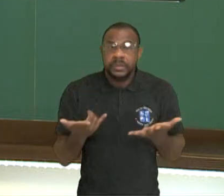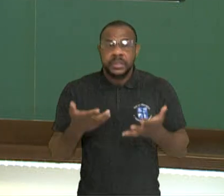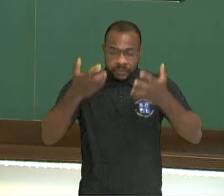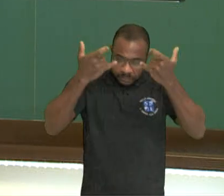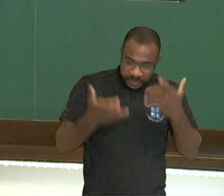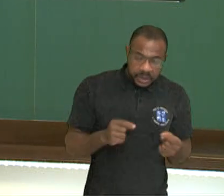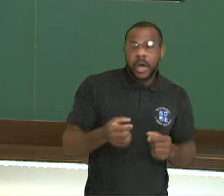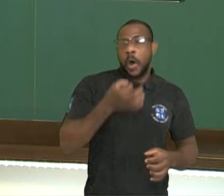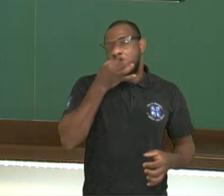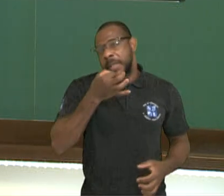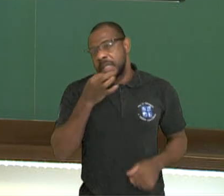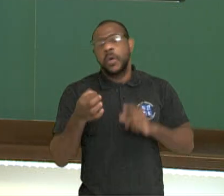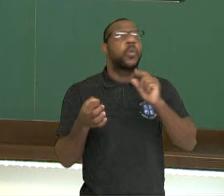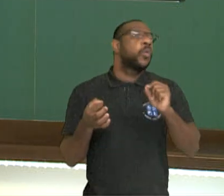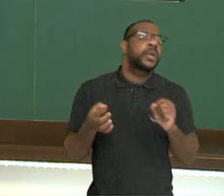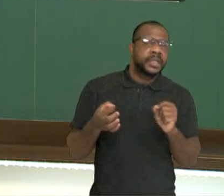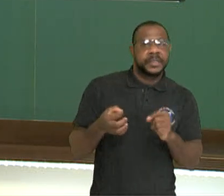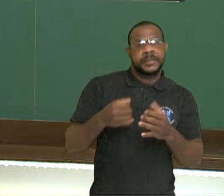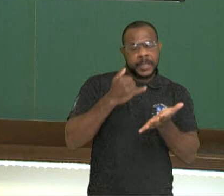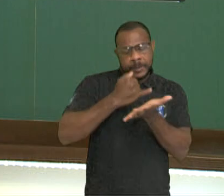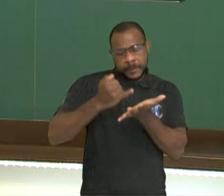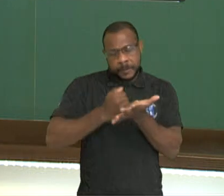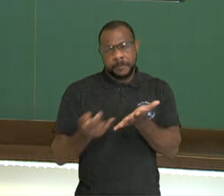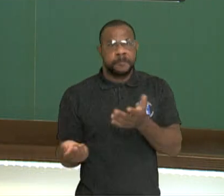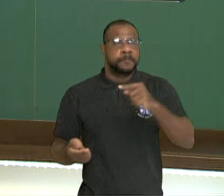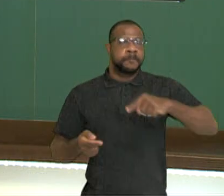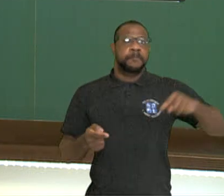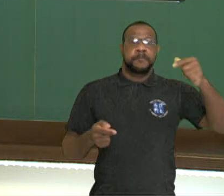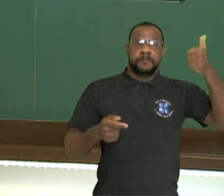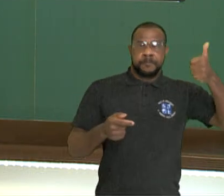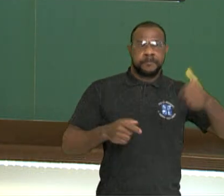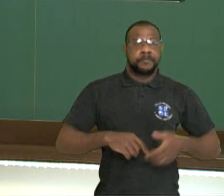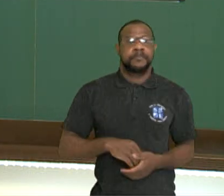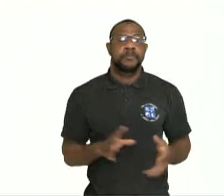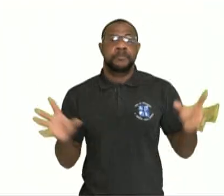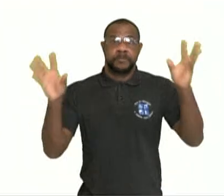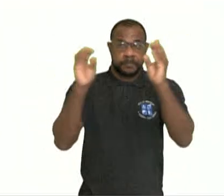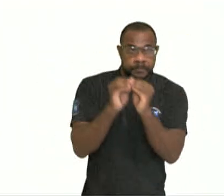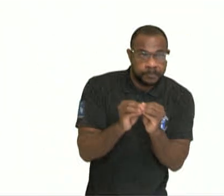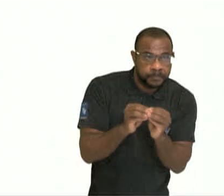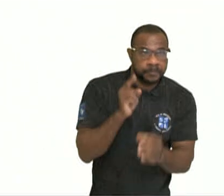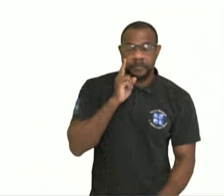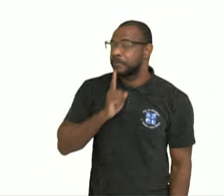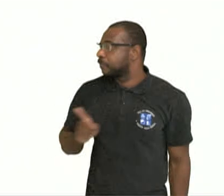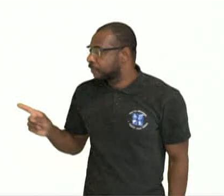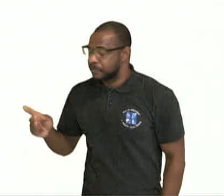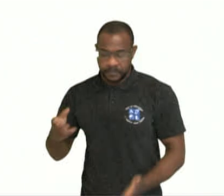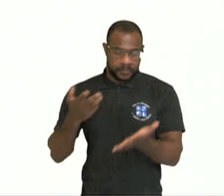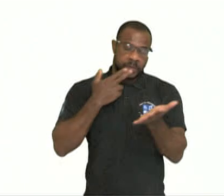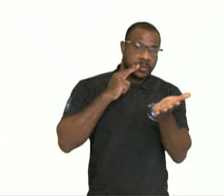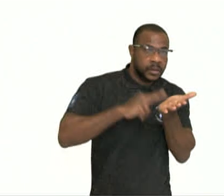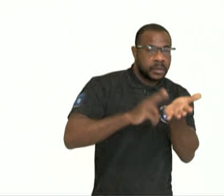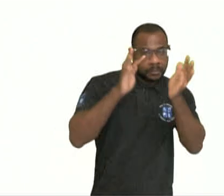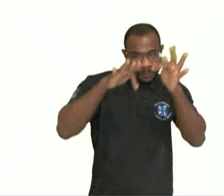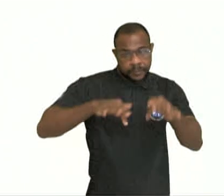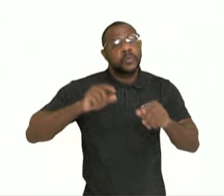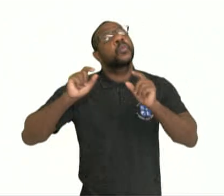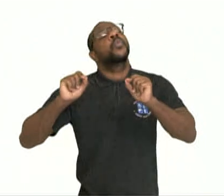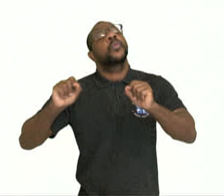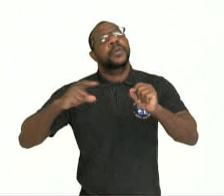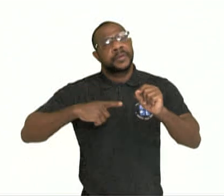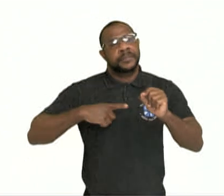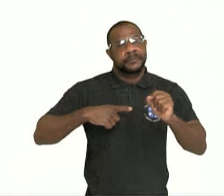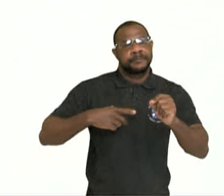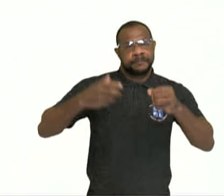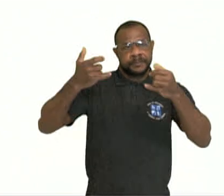a opinião lá na introdução. Conclusão. A carta encerra o